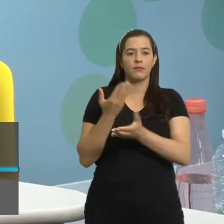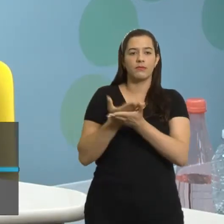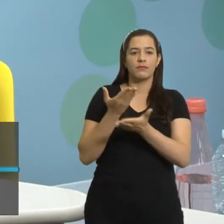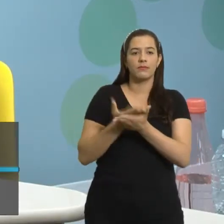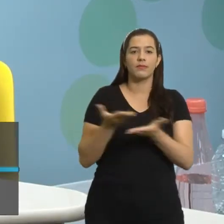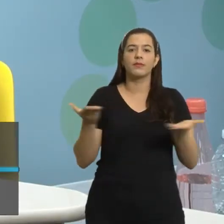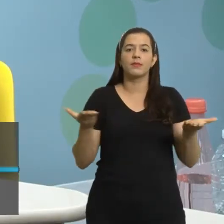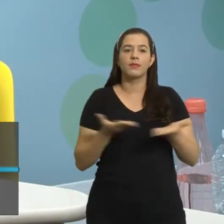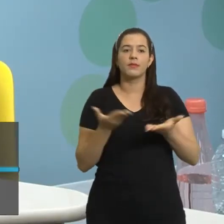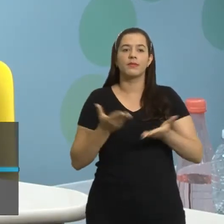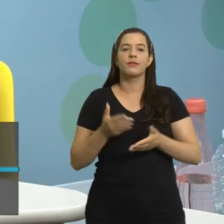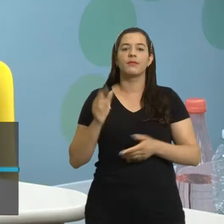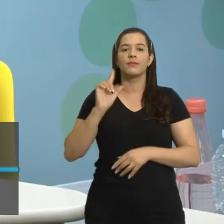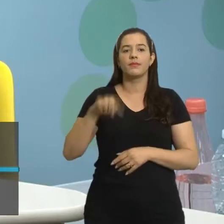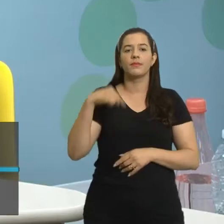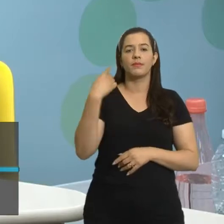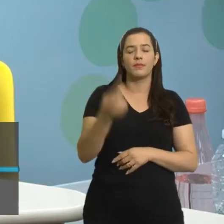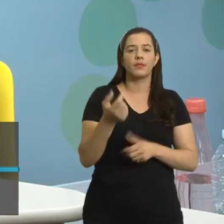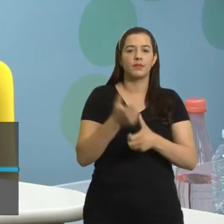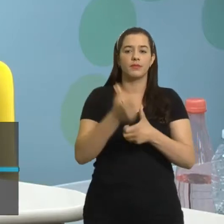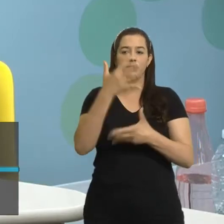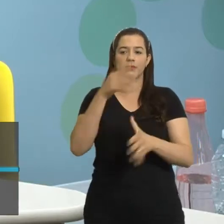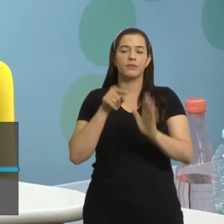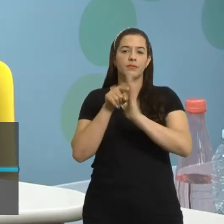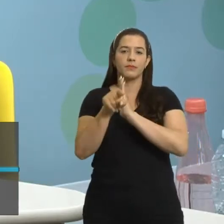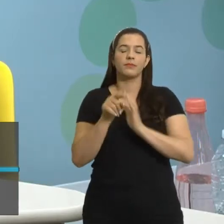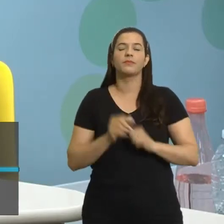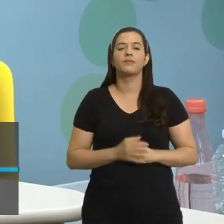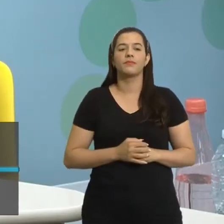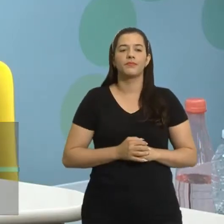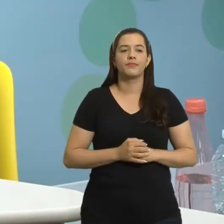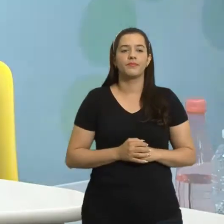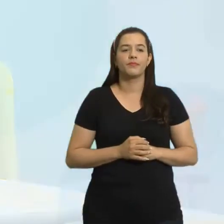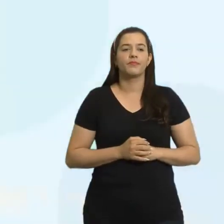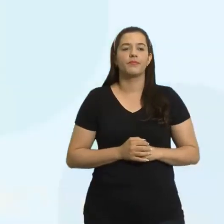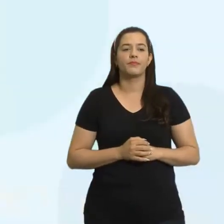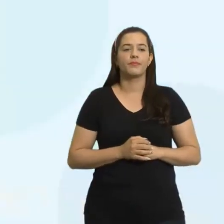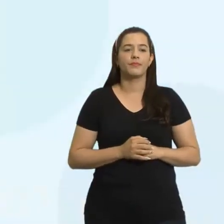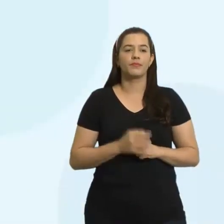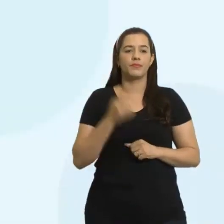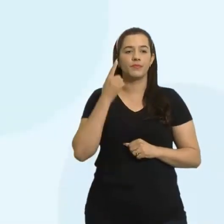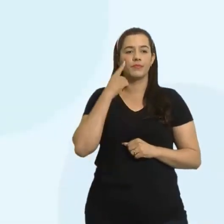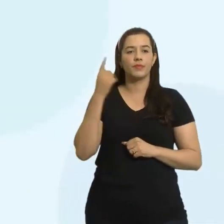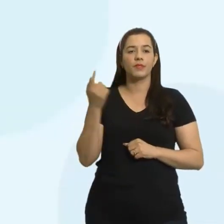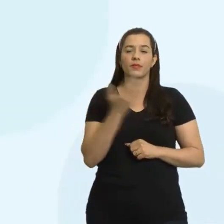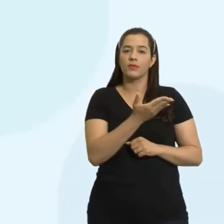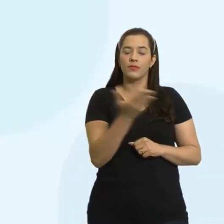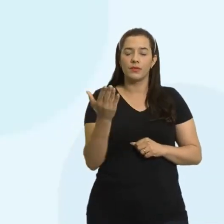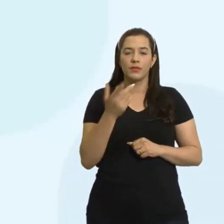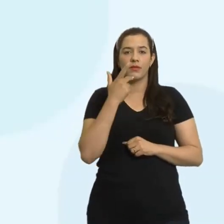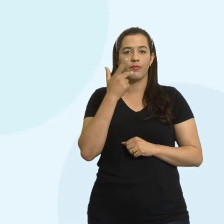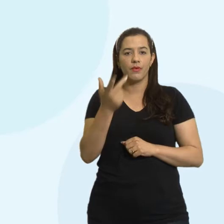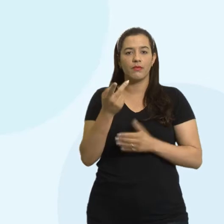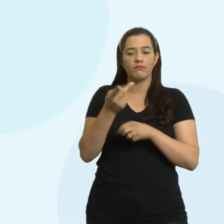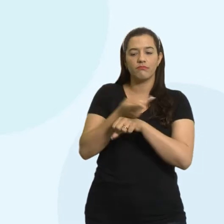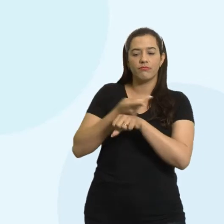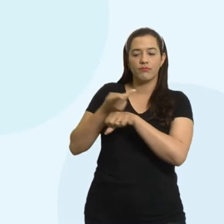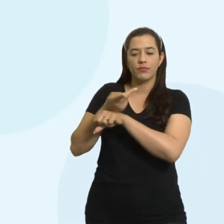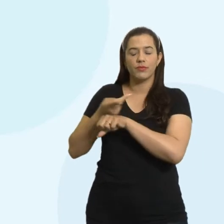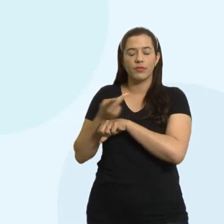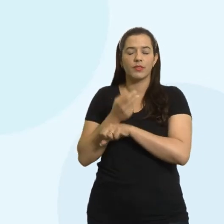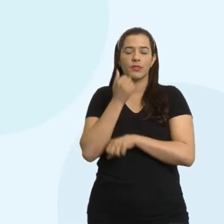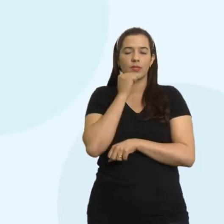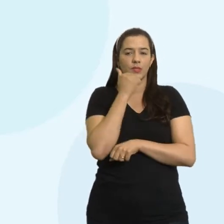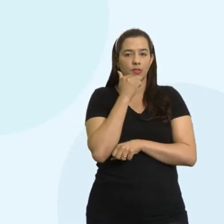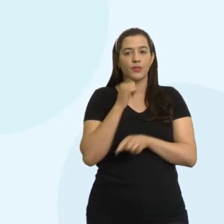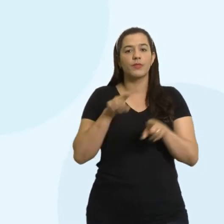de ir agora para a nossa próxima interação no chat, que diz o seguinte: cite práticas de investigação científica